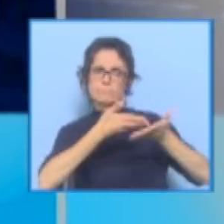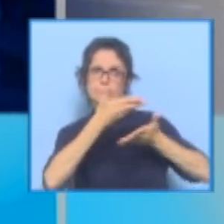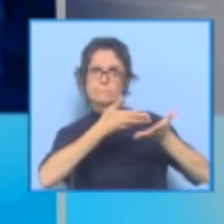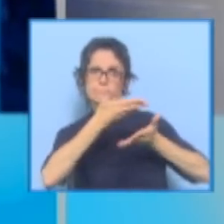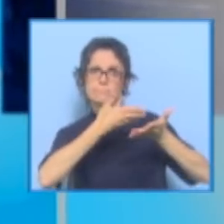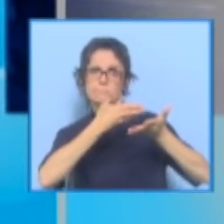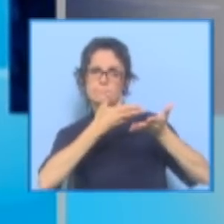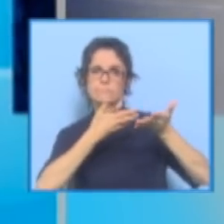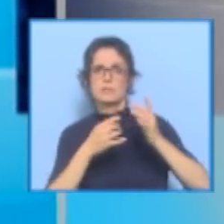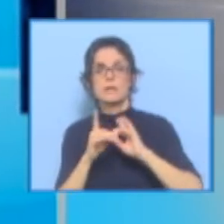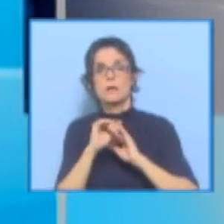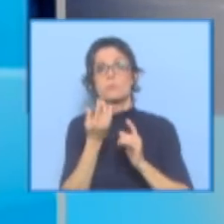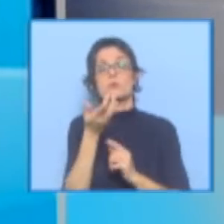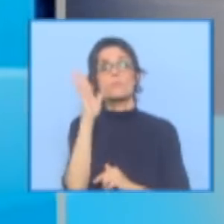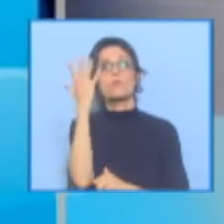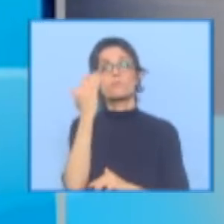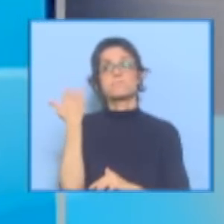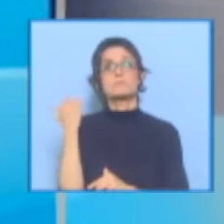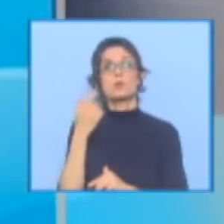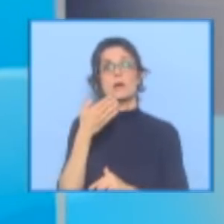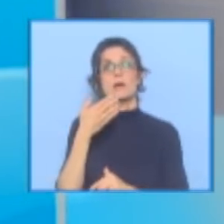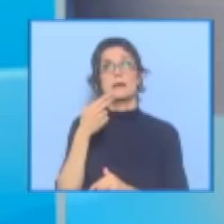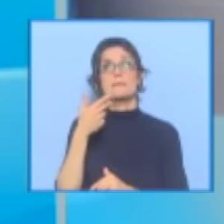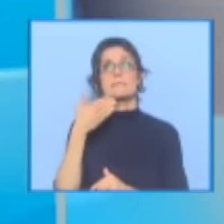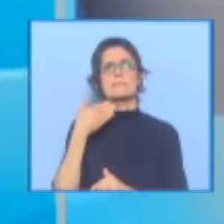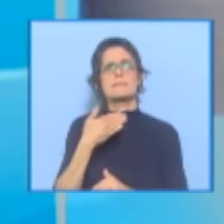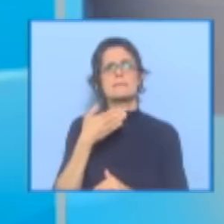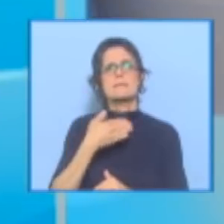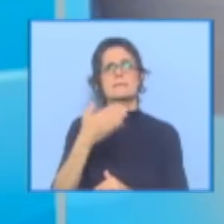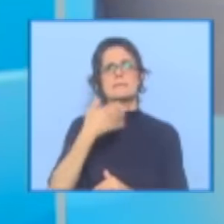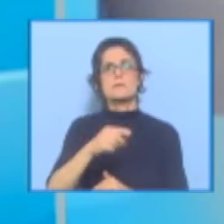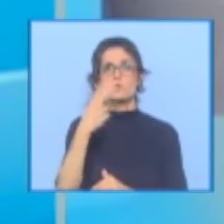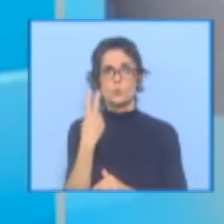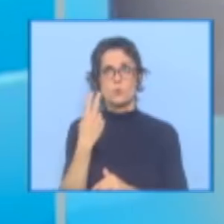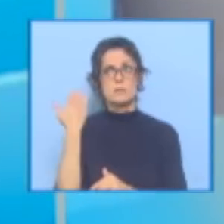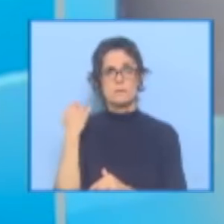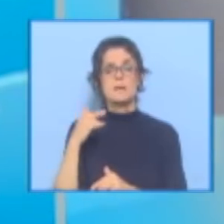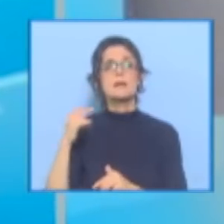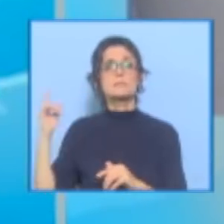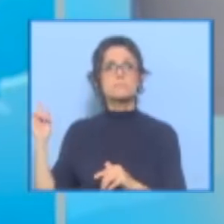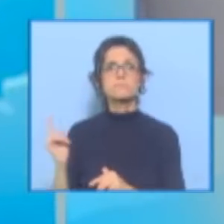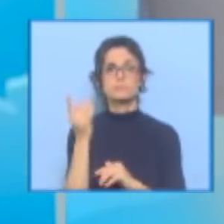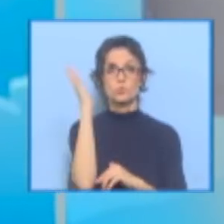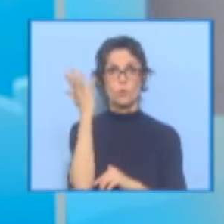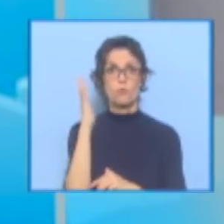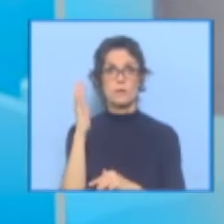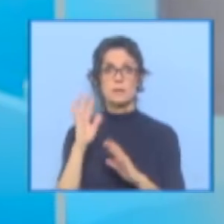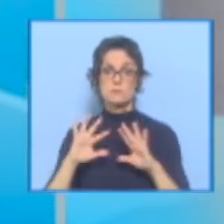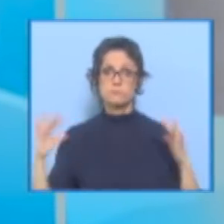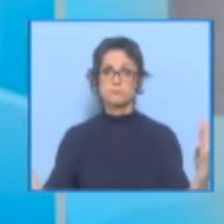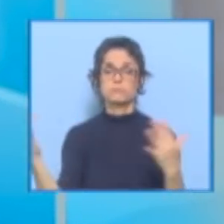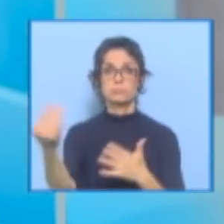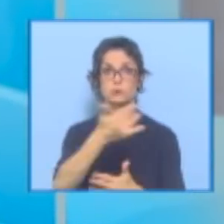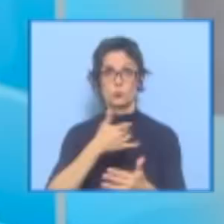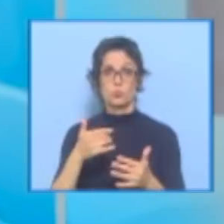fizemos uma conferência sobre Direito Natural, onde trouxemos um professor catedrático da Faculdade de Direito, o Sr. Paulo Otero, um professor lá